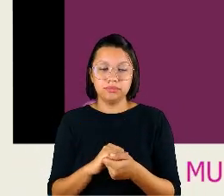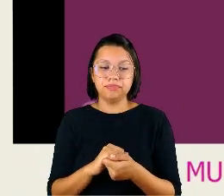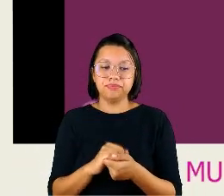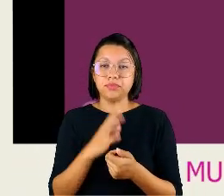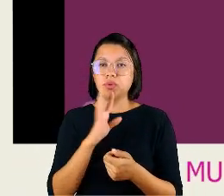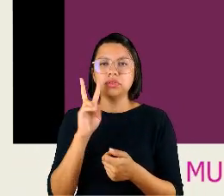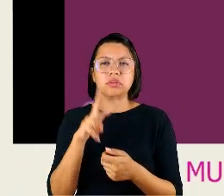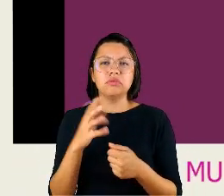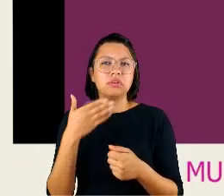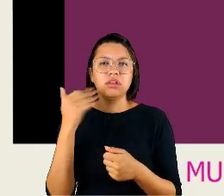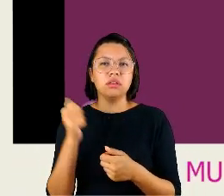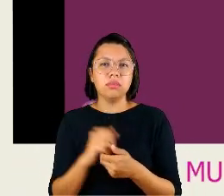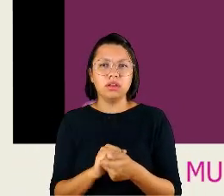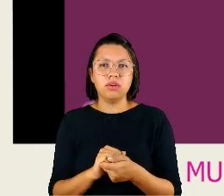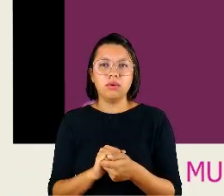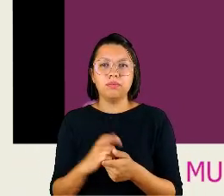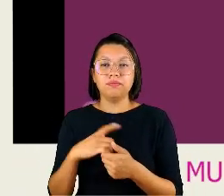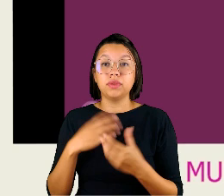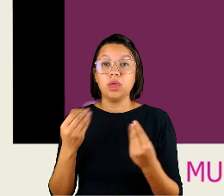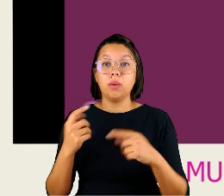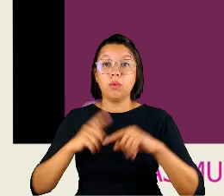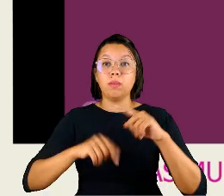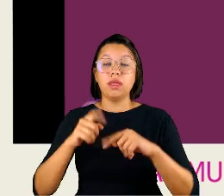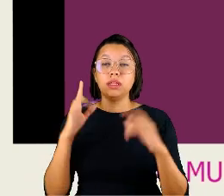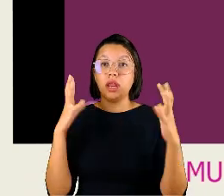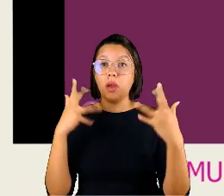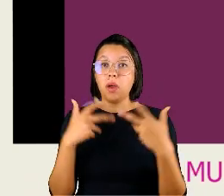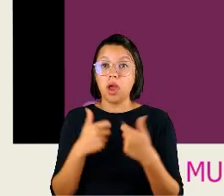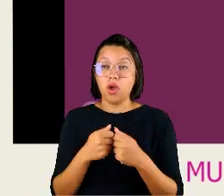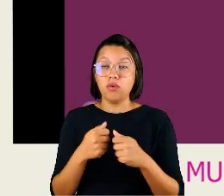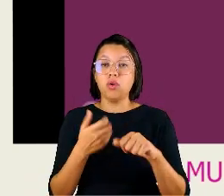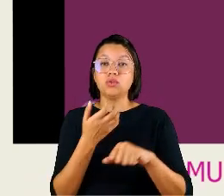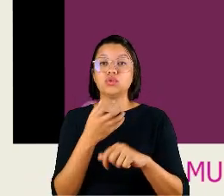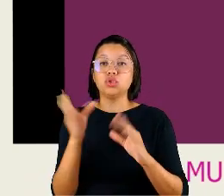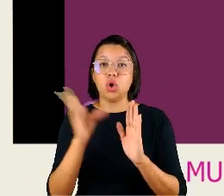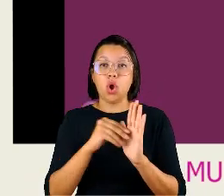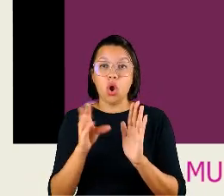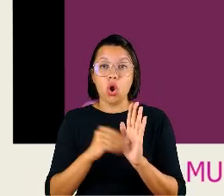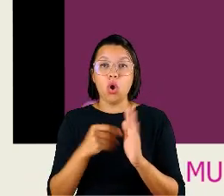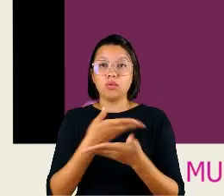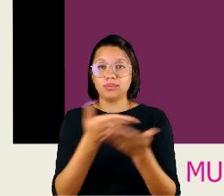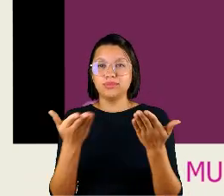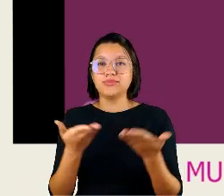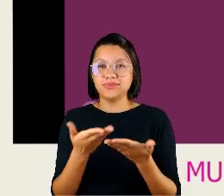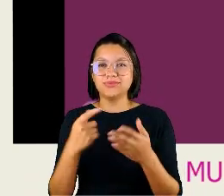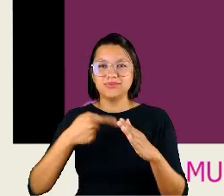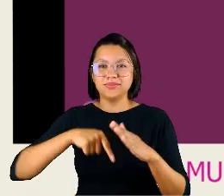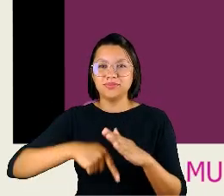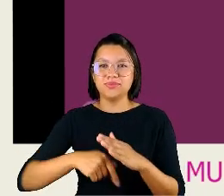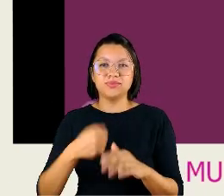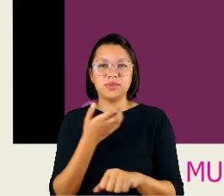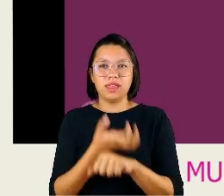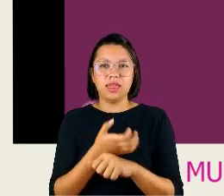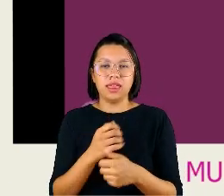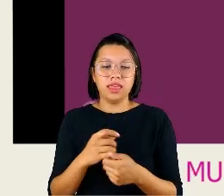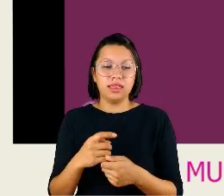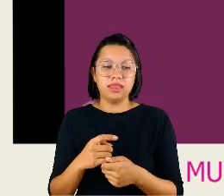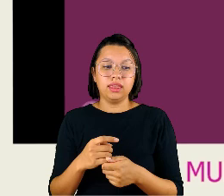ver melhores conteúdos, tem muitos materiais incríveis de conteúdo para vocês se aprofundarem, e